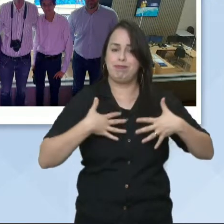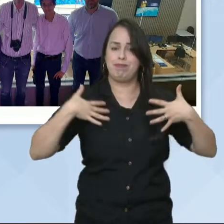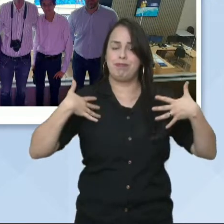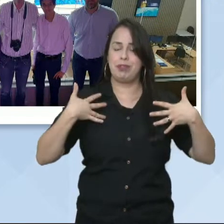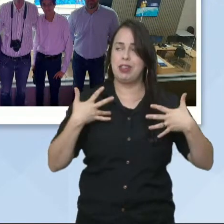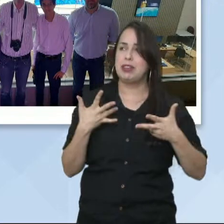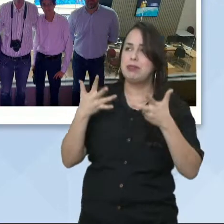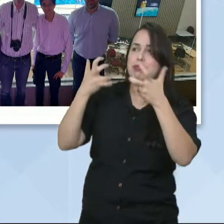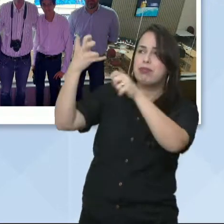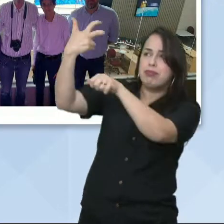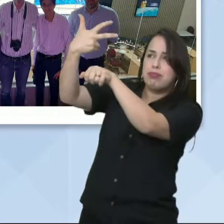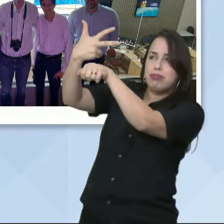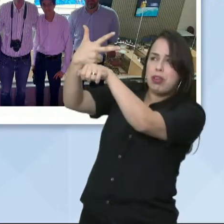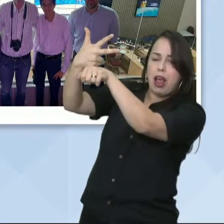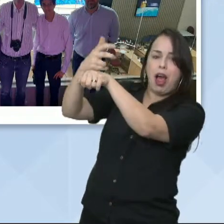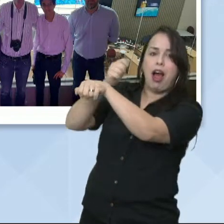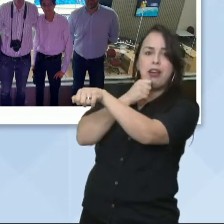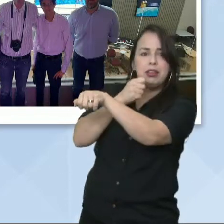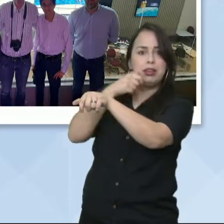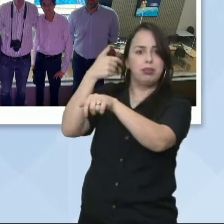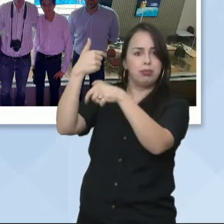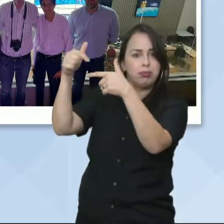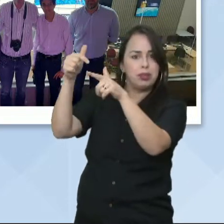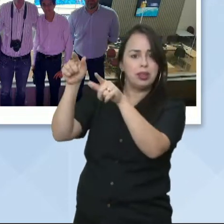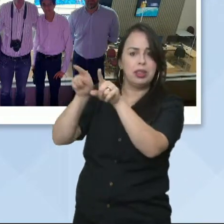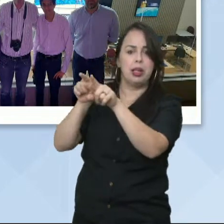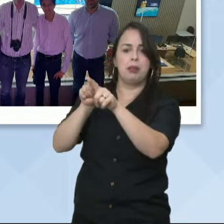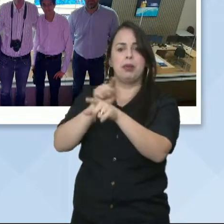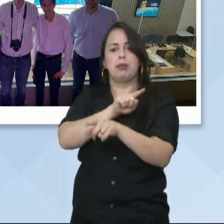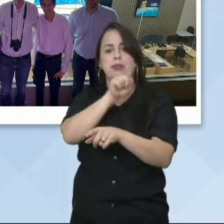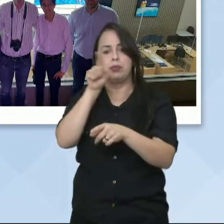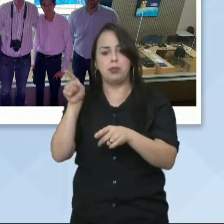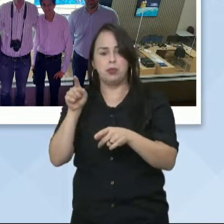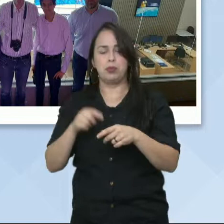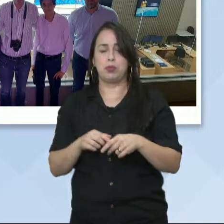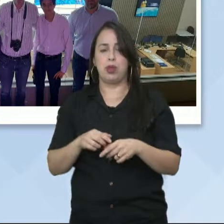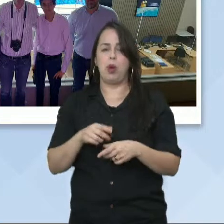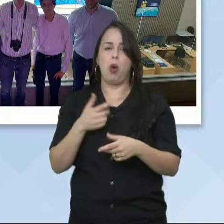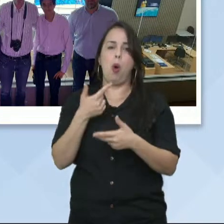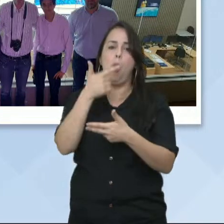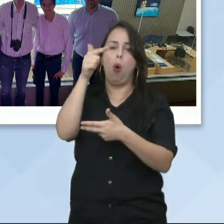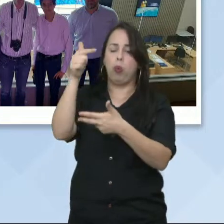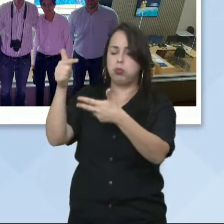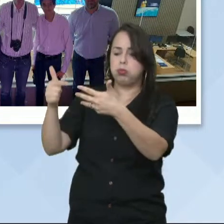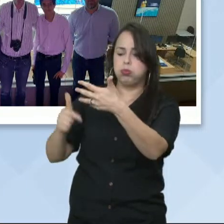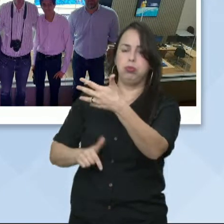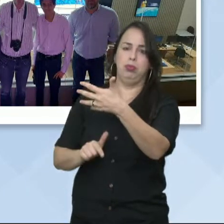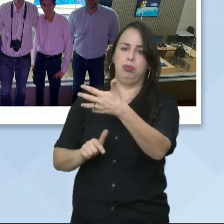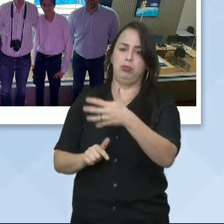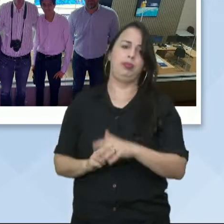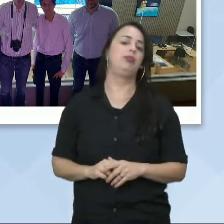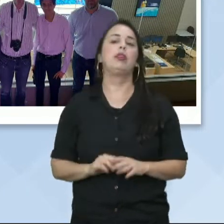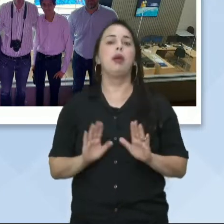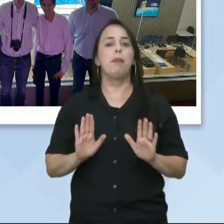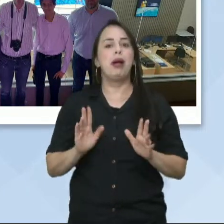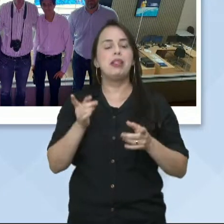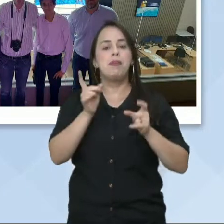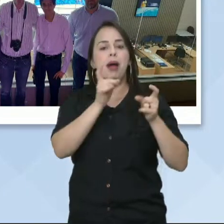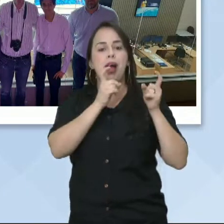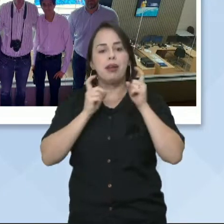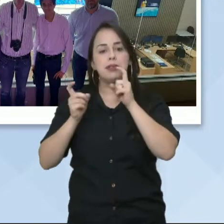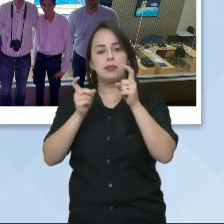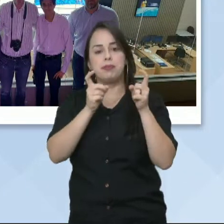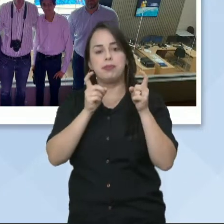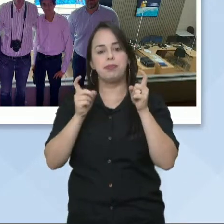esse satélite ainda funcionando, e também o Cibers, o Amazônia e outros tantos que acontecendo aqui. Mas a reunião foi ontem